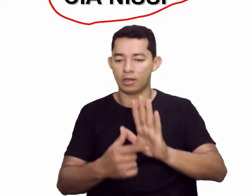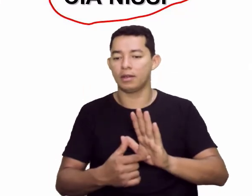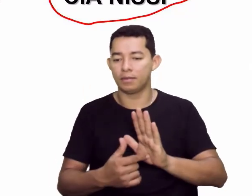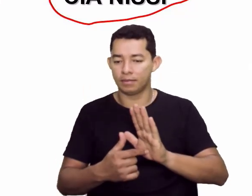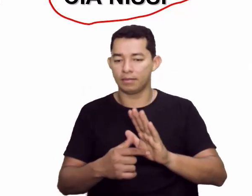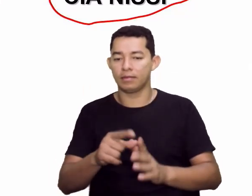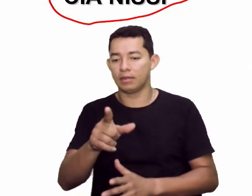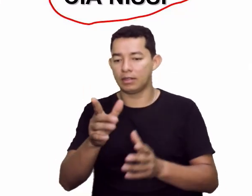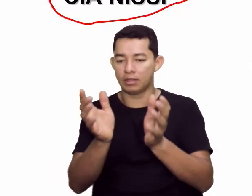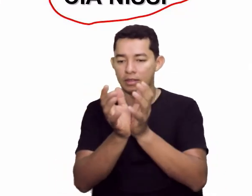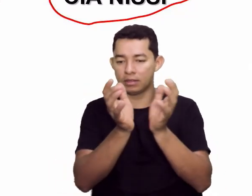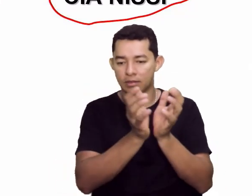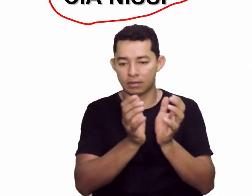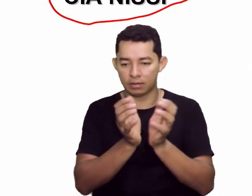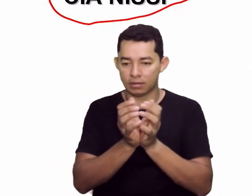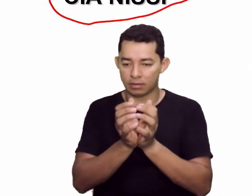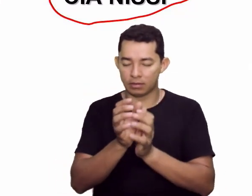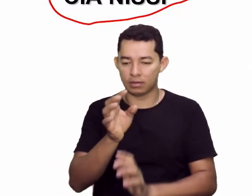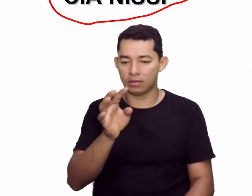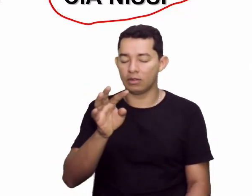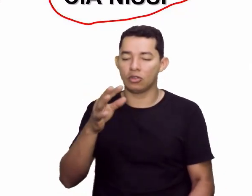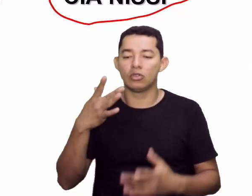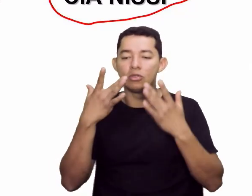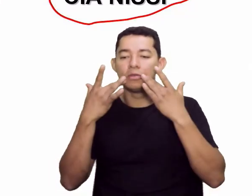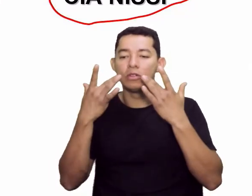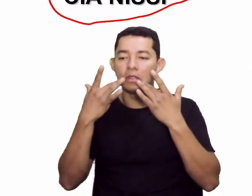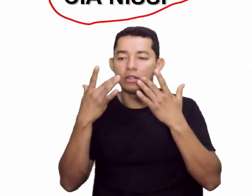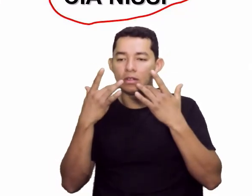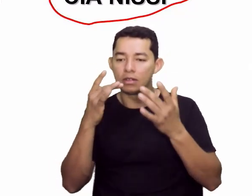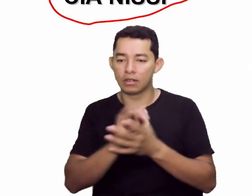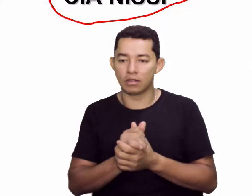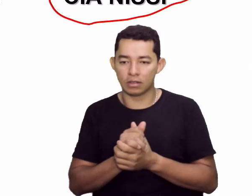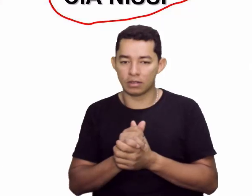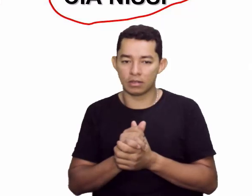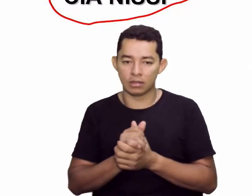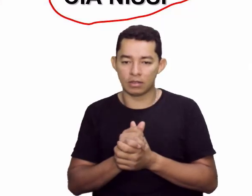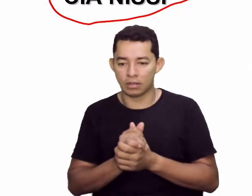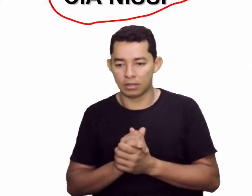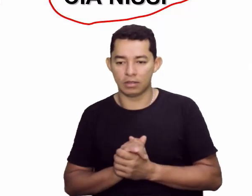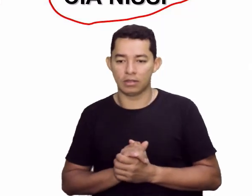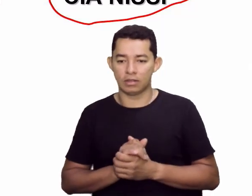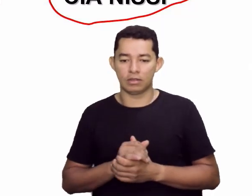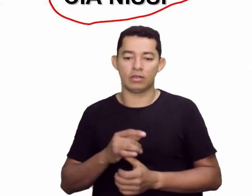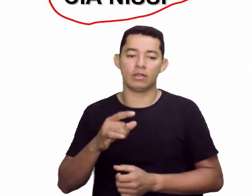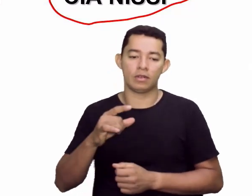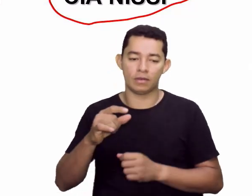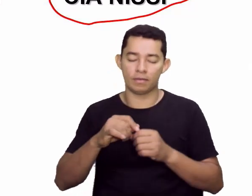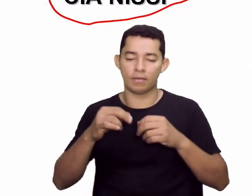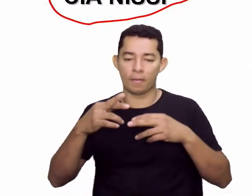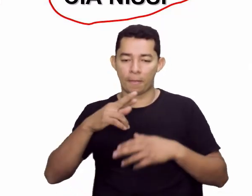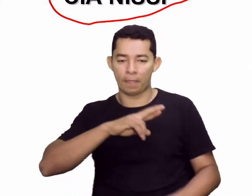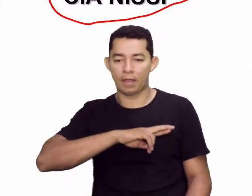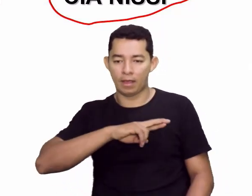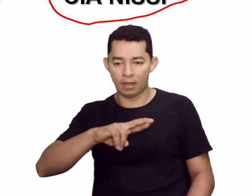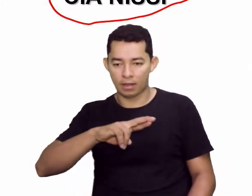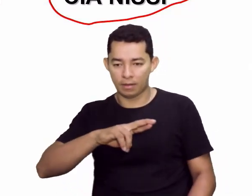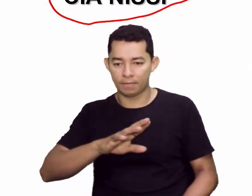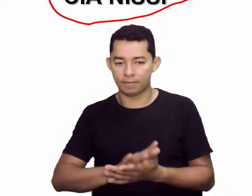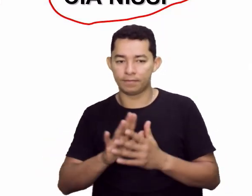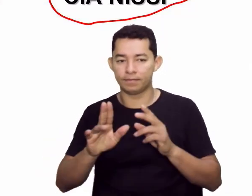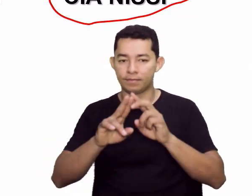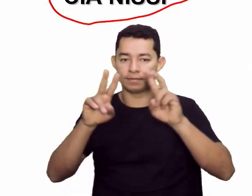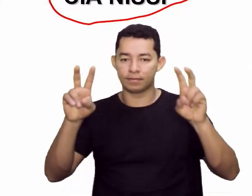apresentação desse grupo de teatro aí, que é um grupo de teatro que faz peças religiosas, né? O tema